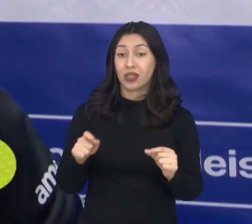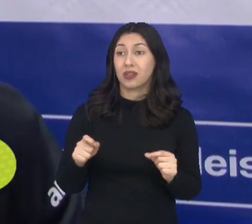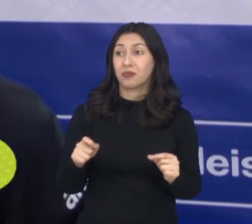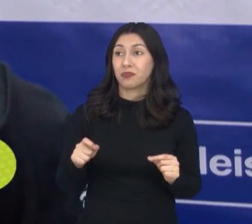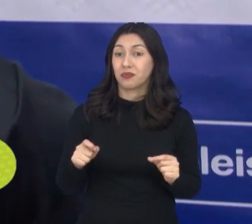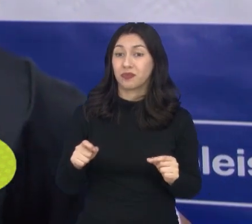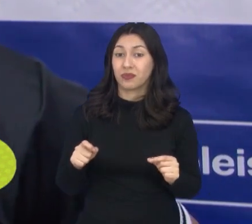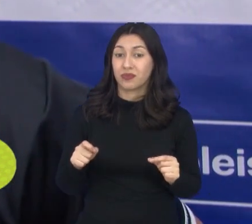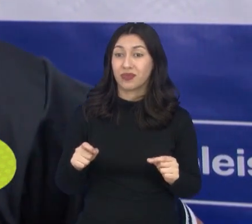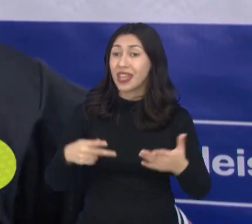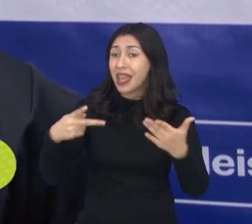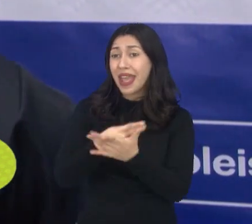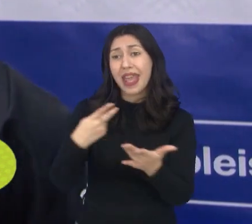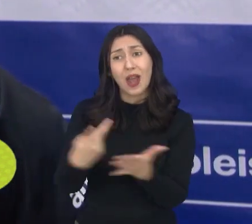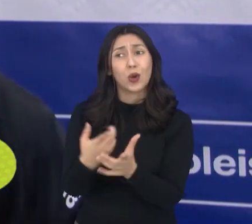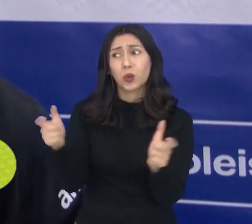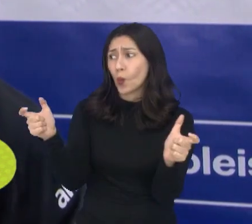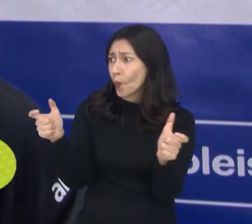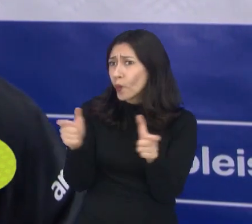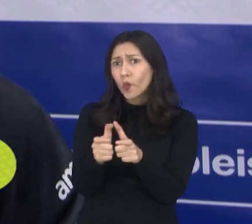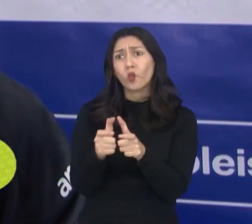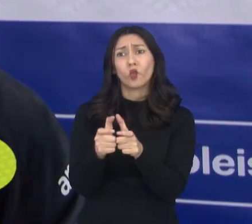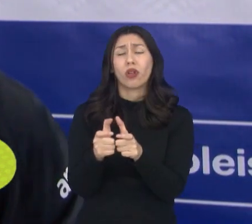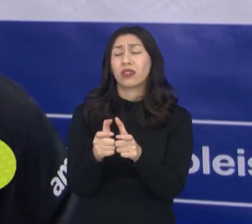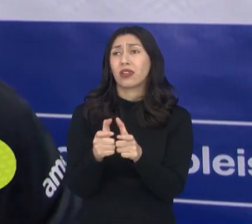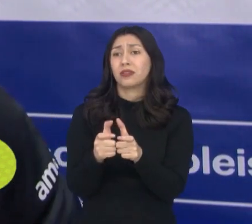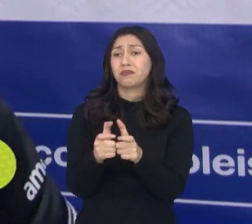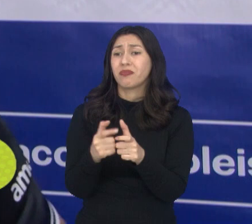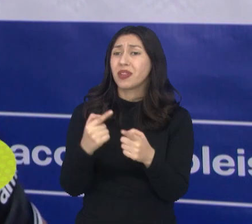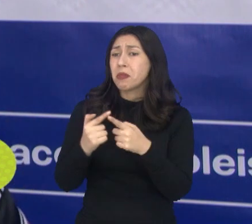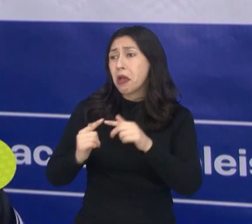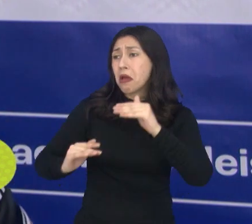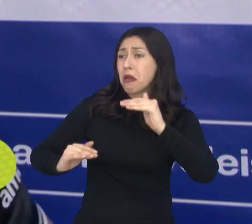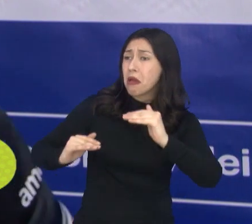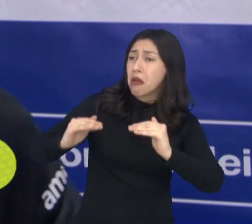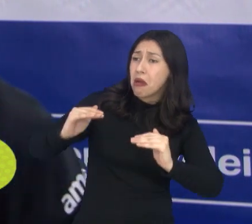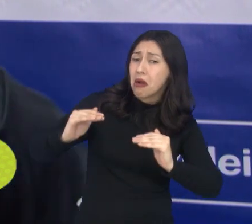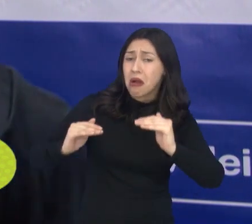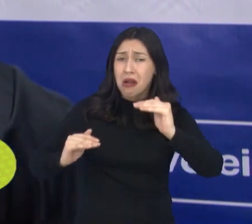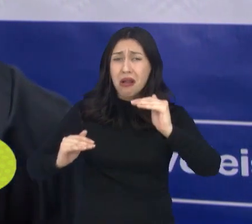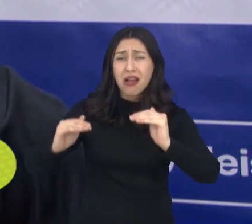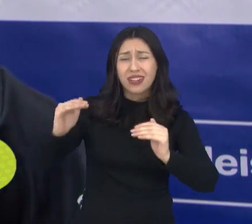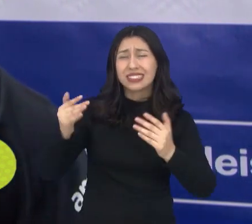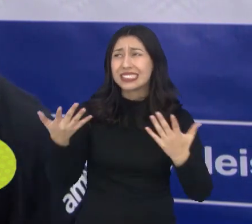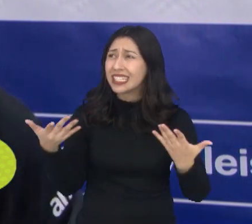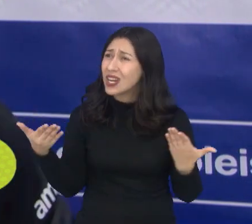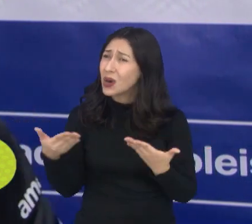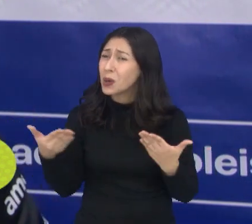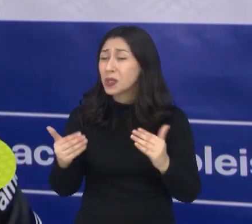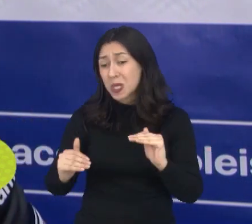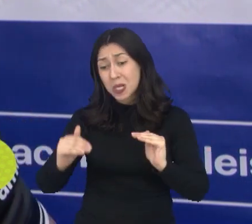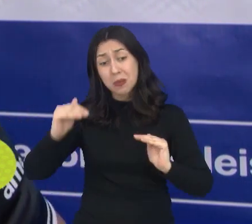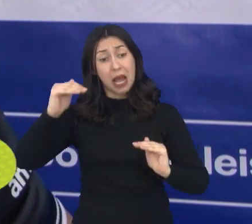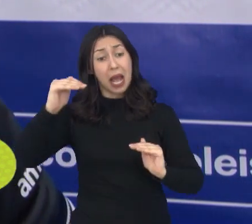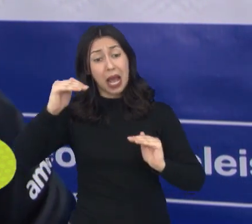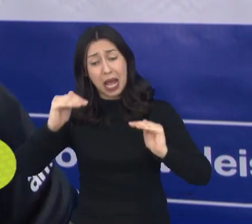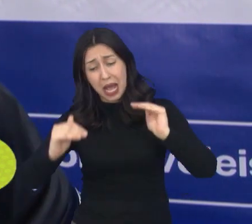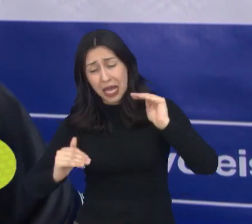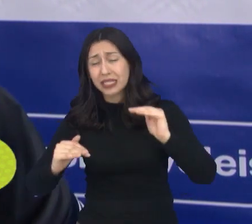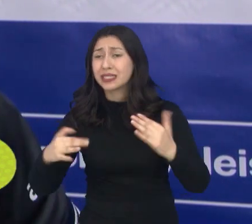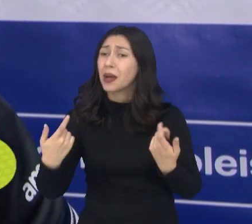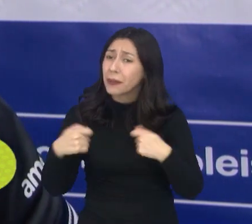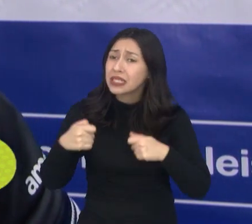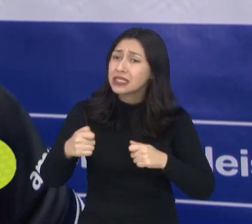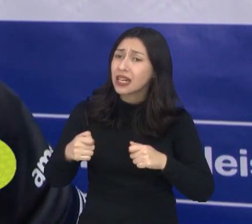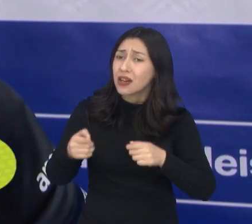a nossa quantidade de erro. Não oscilar durante a partida. Acho que hoje a gente teve altos e baixos. Então a gente